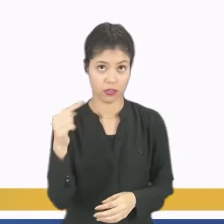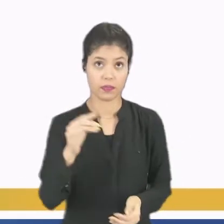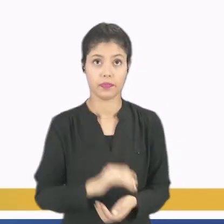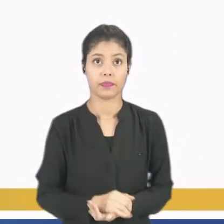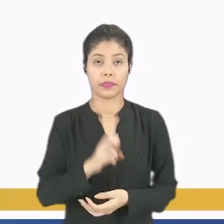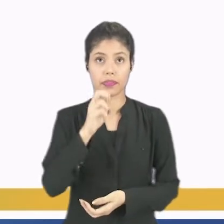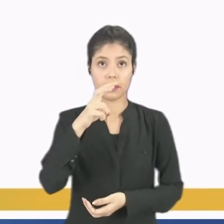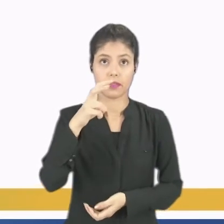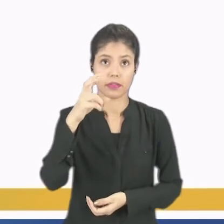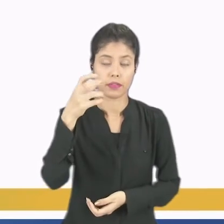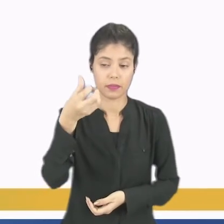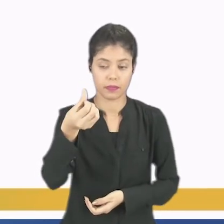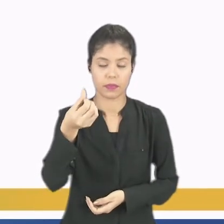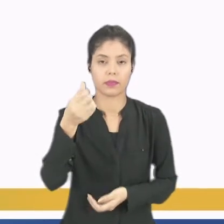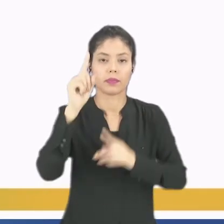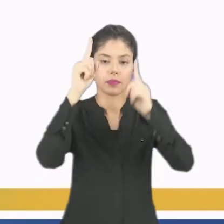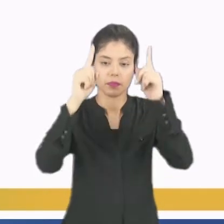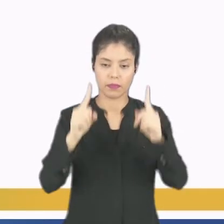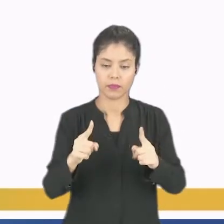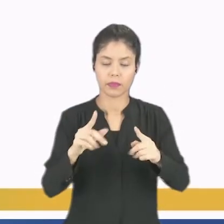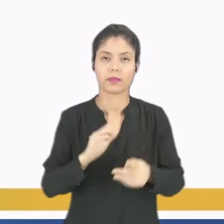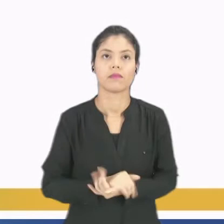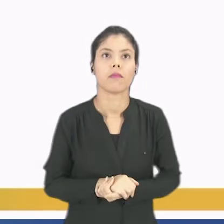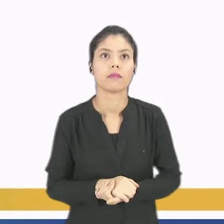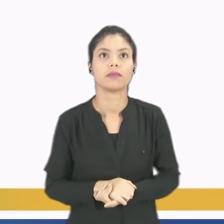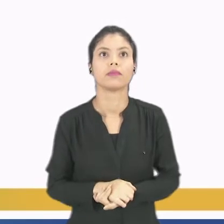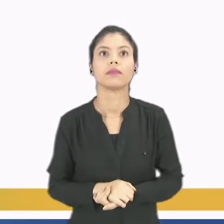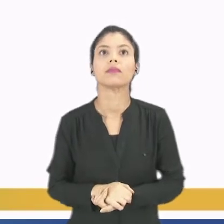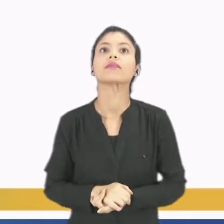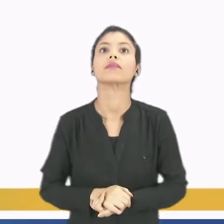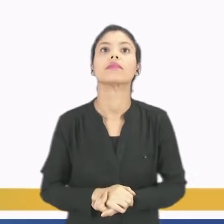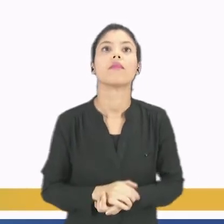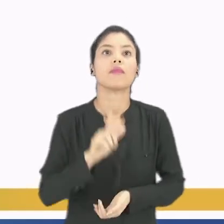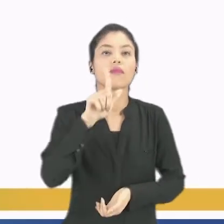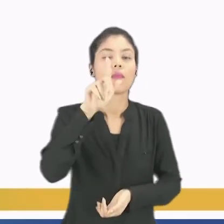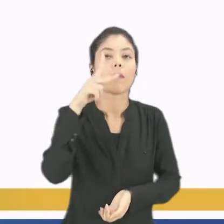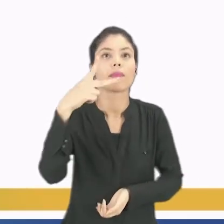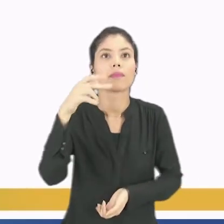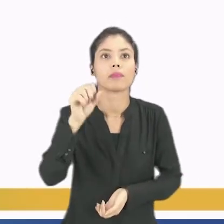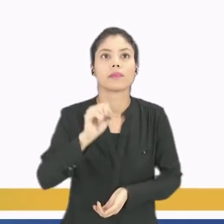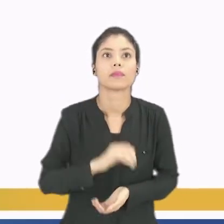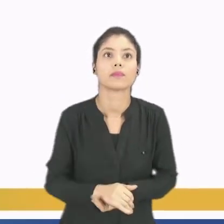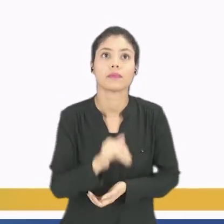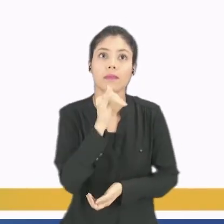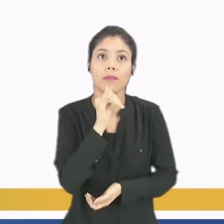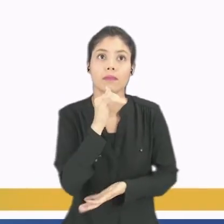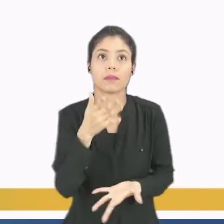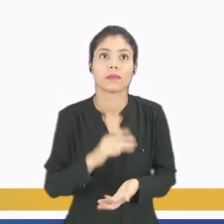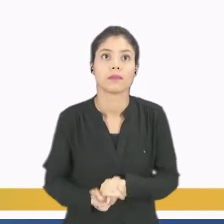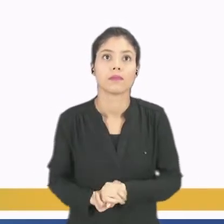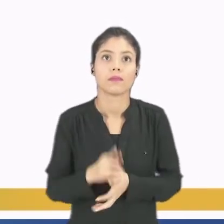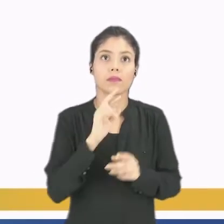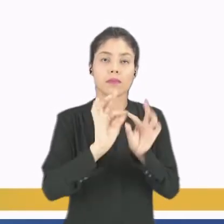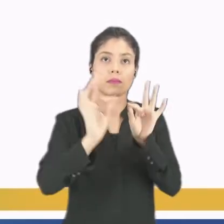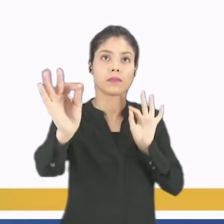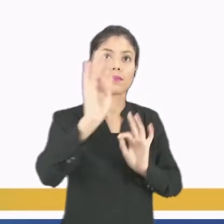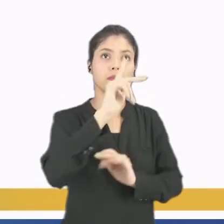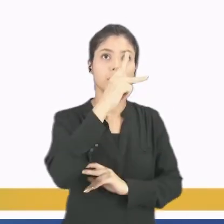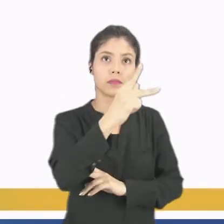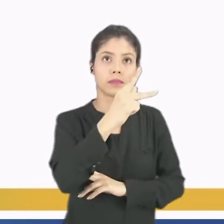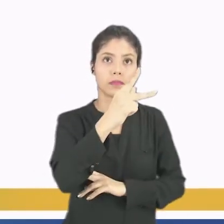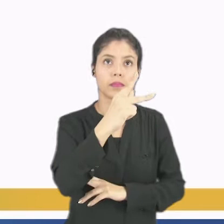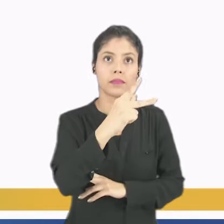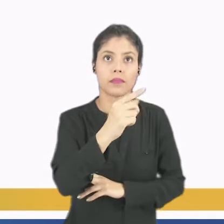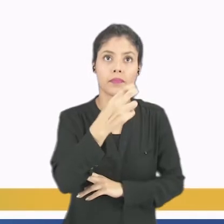dar 56 quilômetros, ok? É a rota do GPS que a gente possa ter. Por exemplo, aqui, ó, calcular a distância entre os